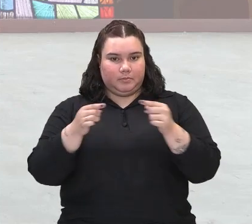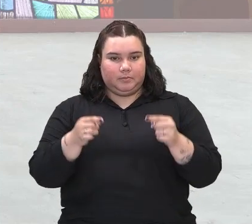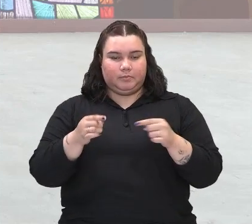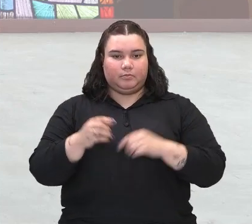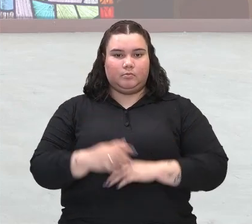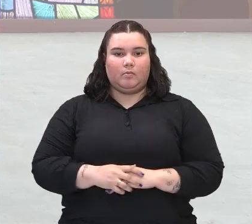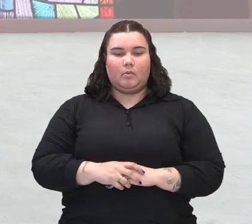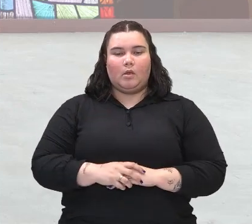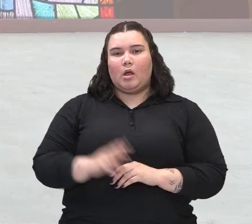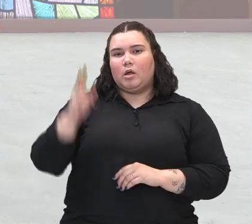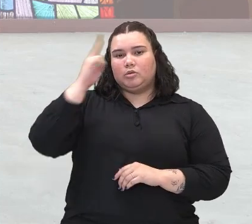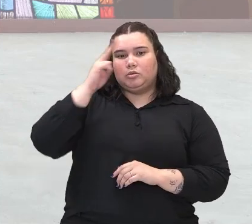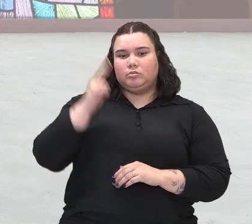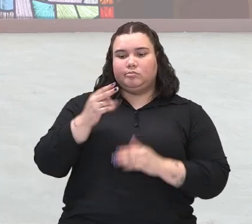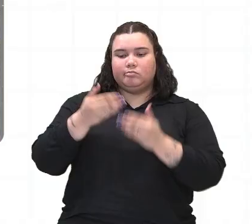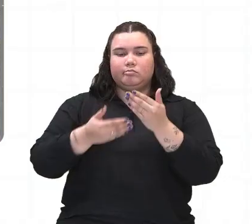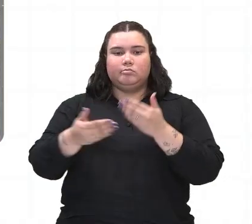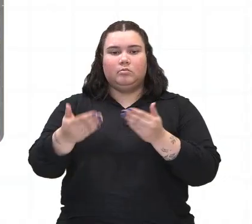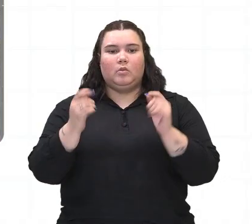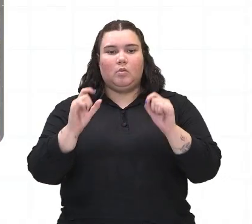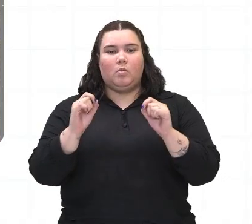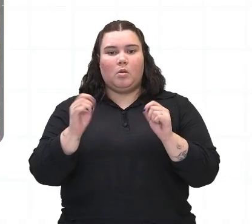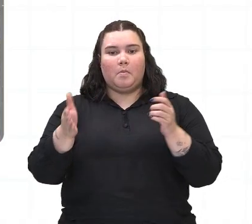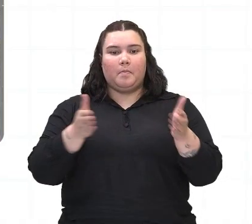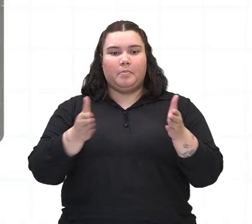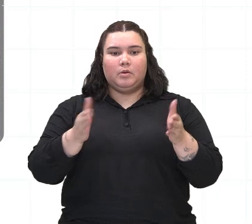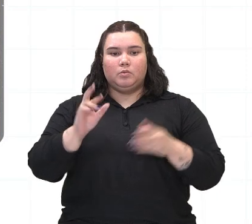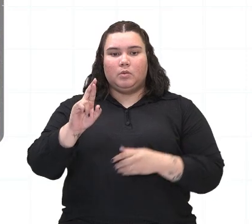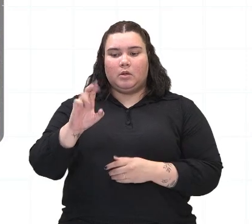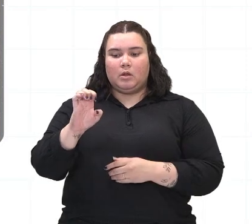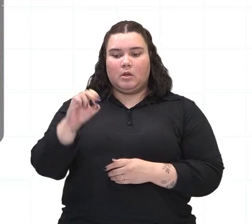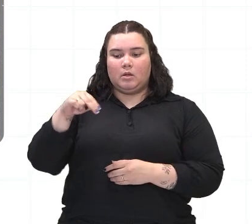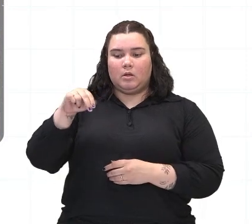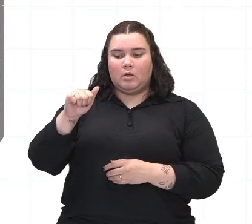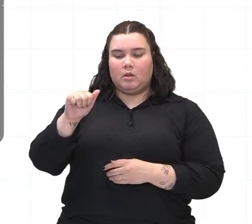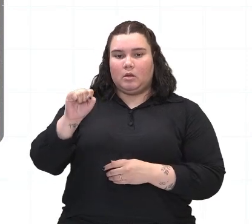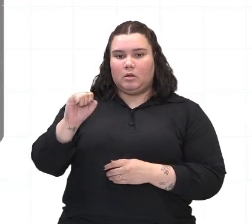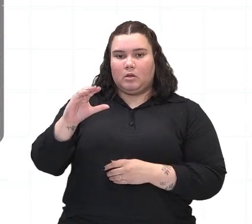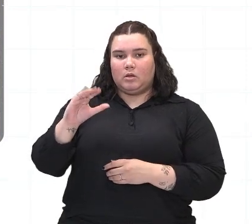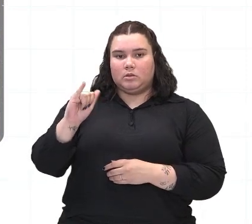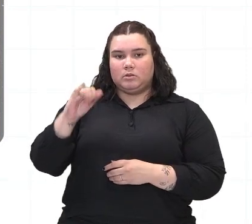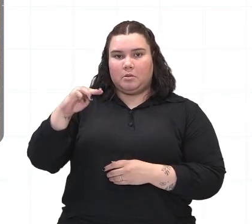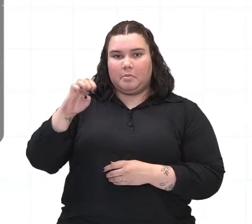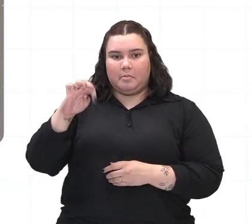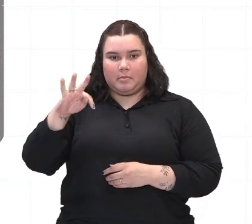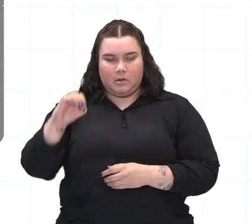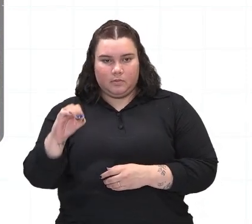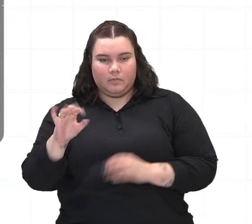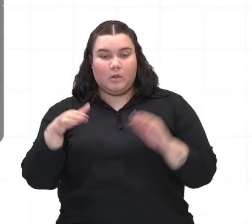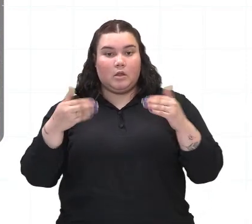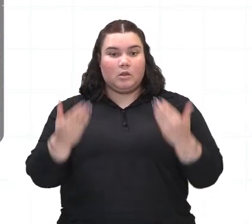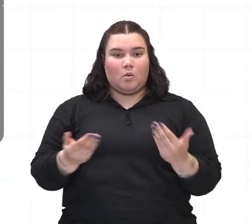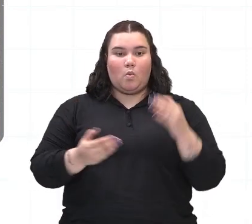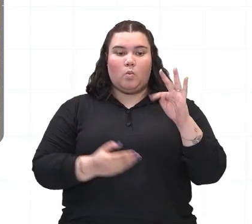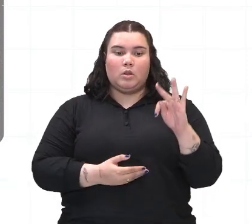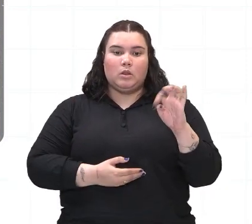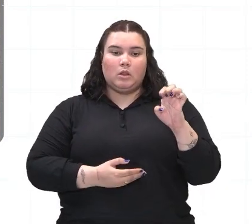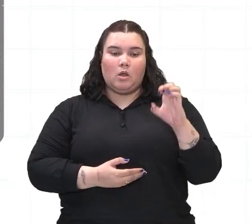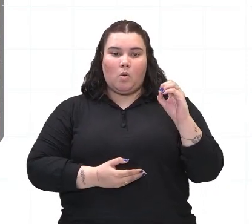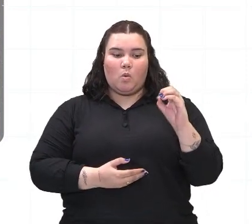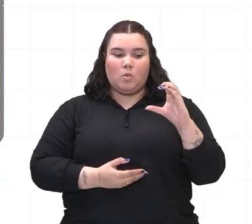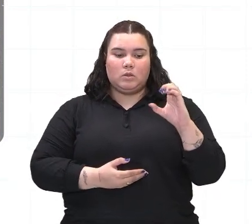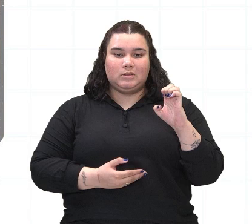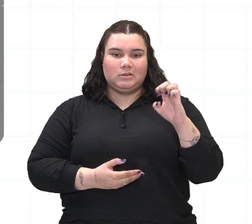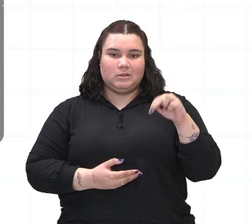história á que nós vamos com é o renascimento o que que aconteceu o teocentrismo medieval ou seja como Deus